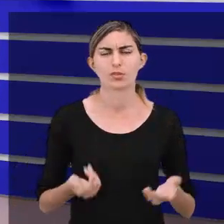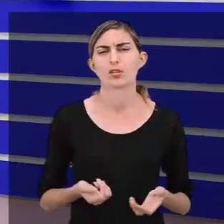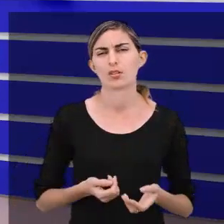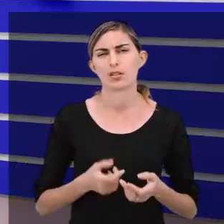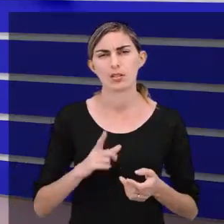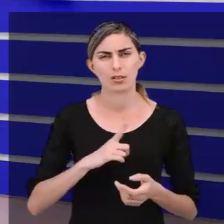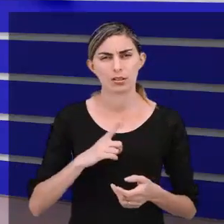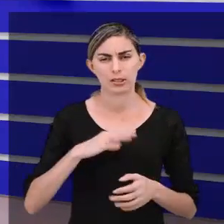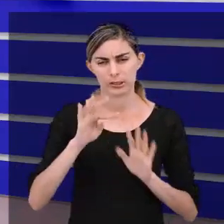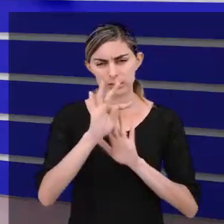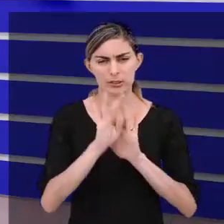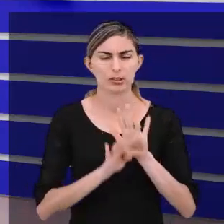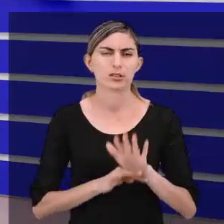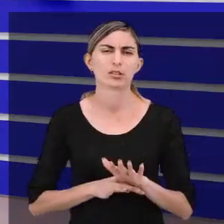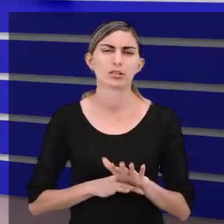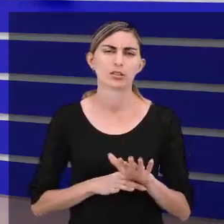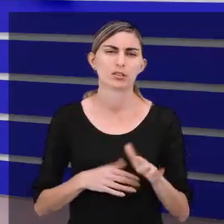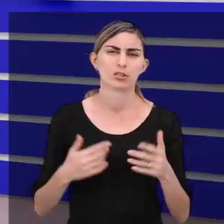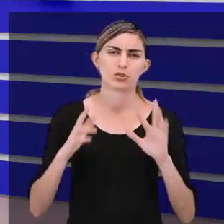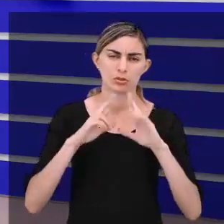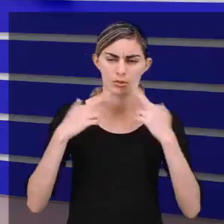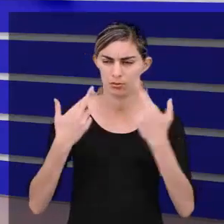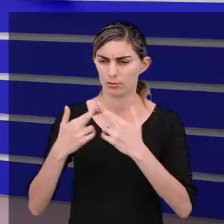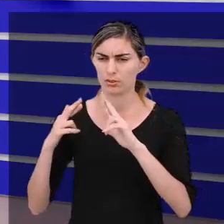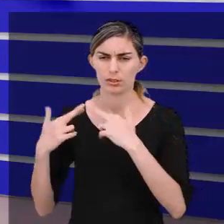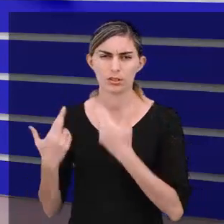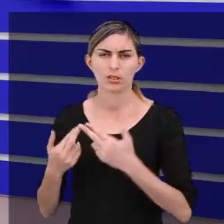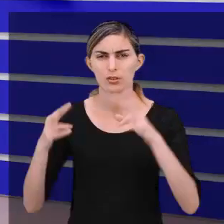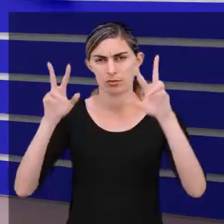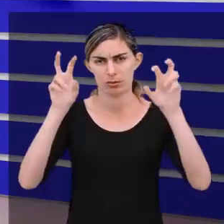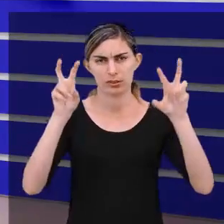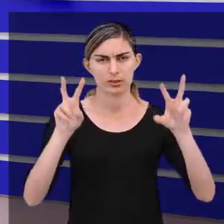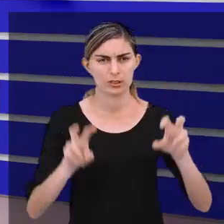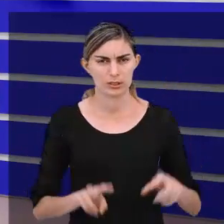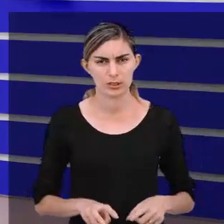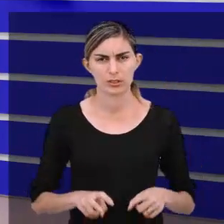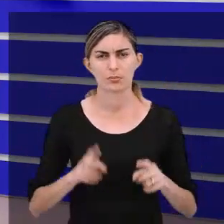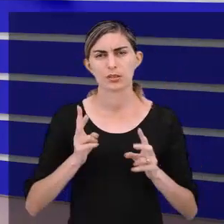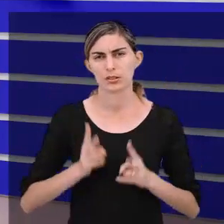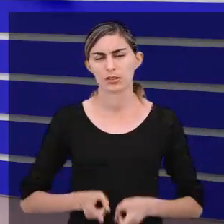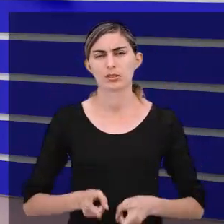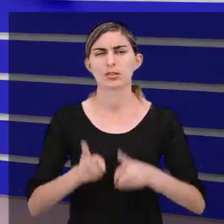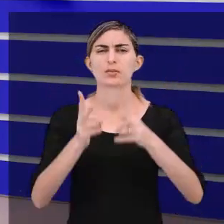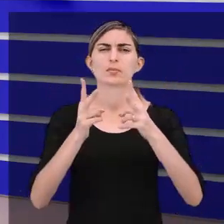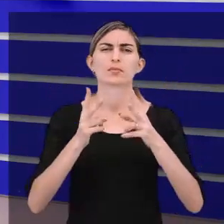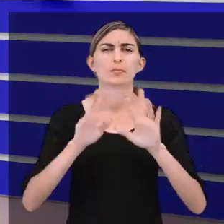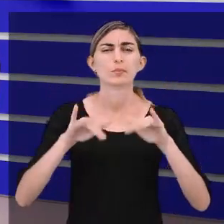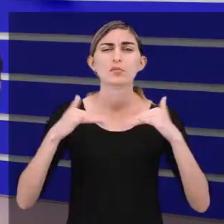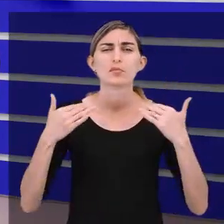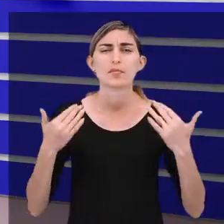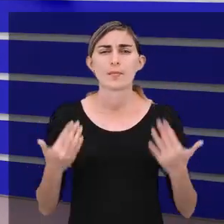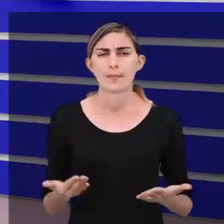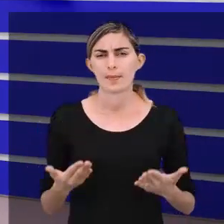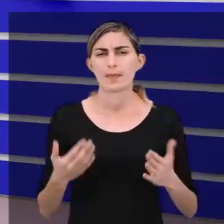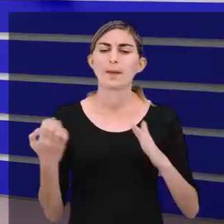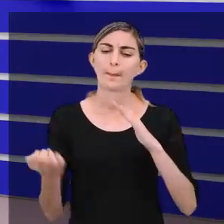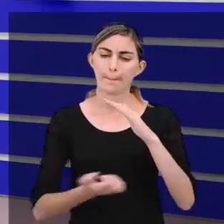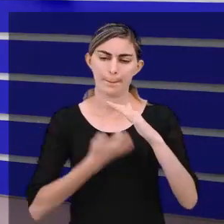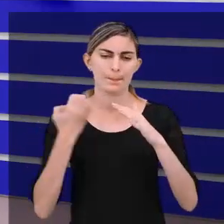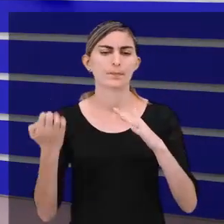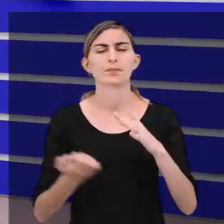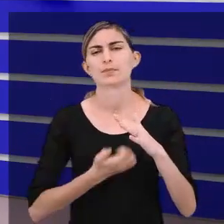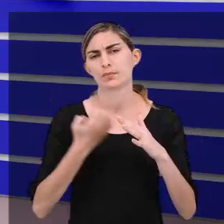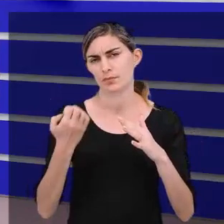trabalhava textos, a gente trabalhava, né, em reuniões o tema, trazia sempre a discussão. Então, assim, há empresas